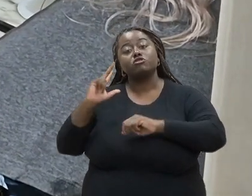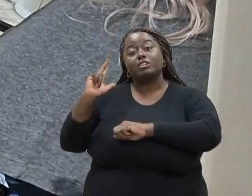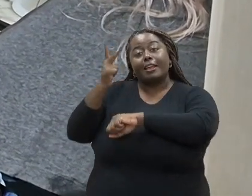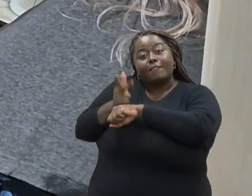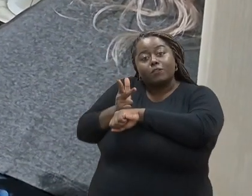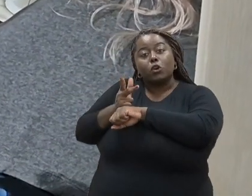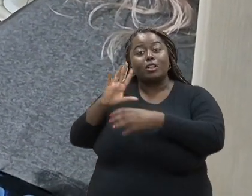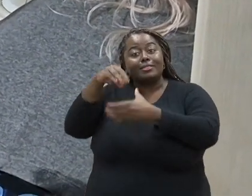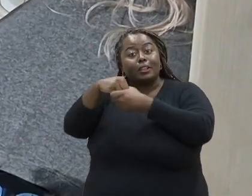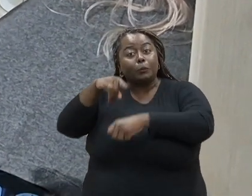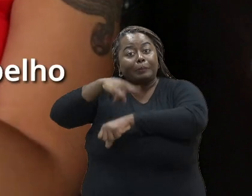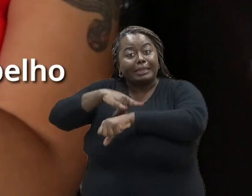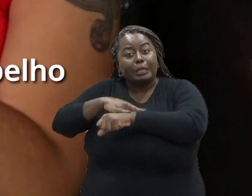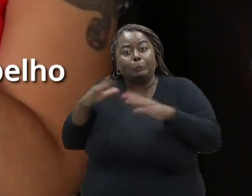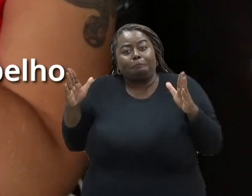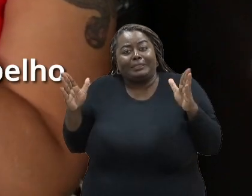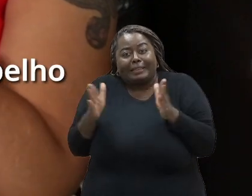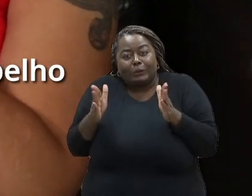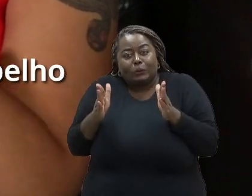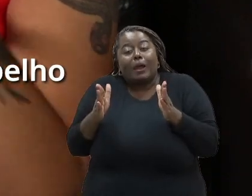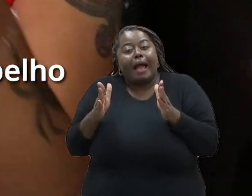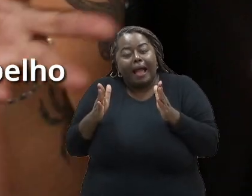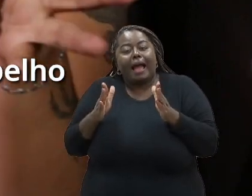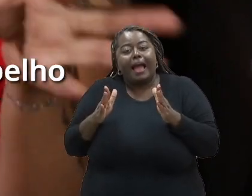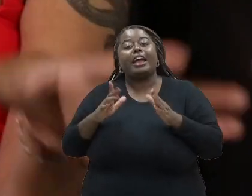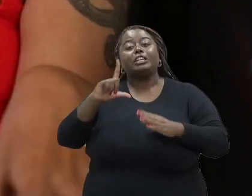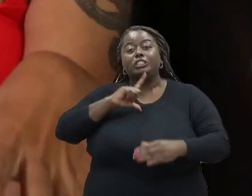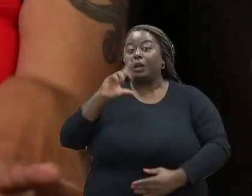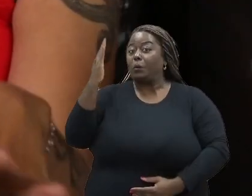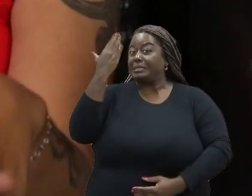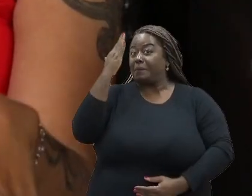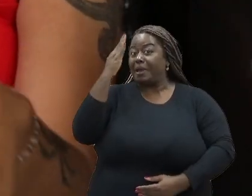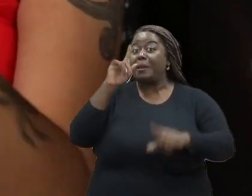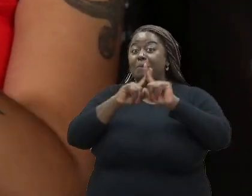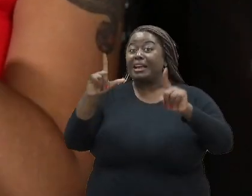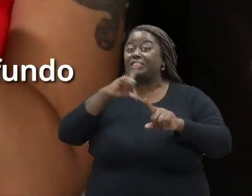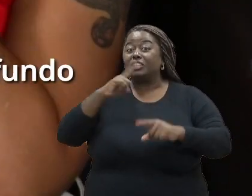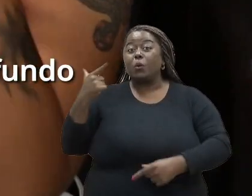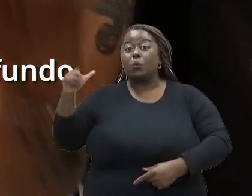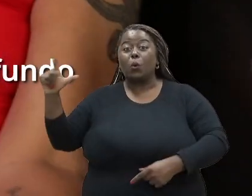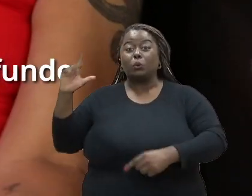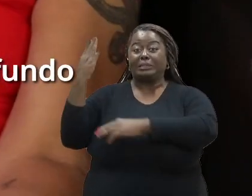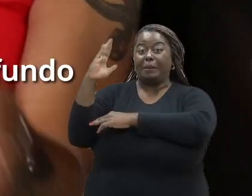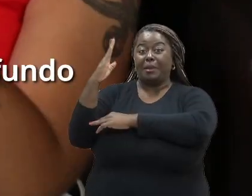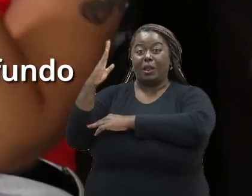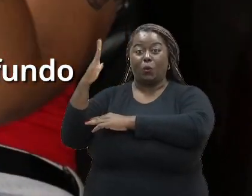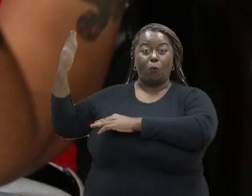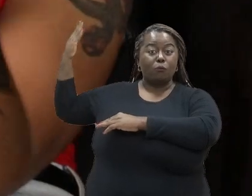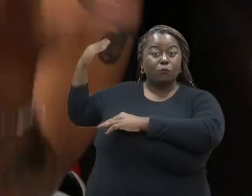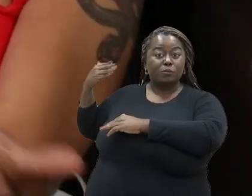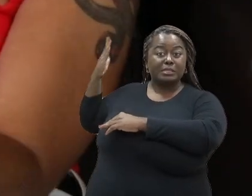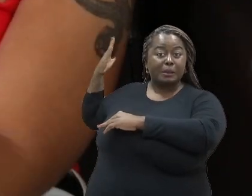de um banheiro que já era pequeno, e aí a gente estava trabalhando com um espelho, mas tinha um outro espelho no fundo. E não tem como gravar com o espelho no